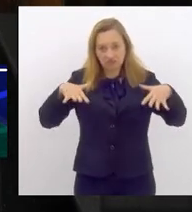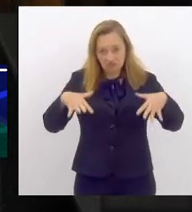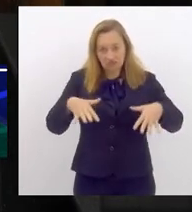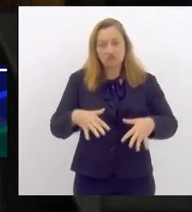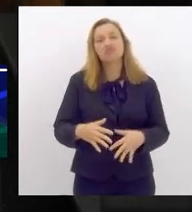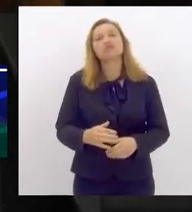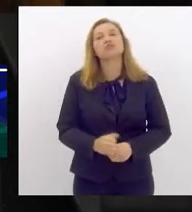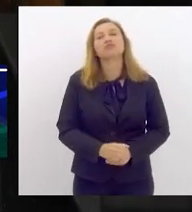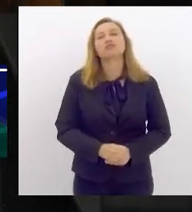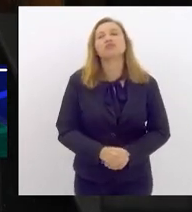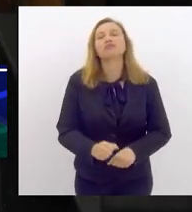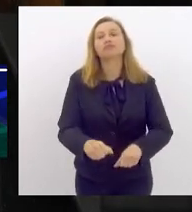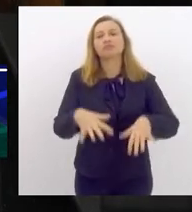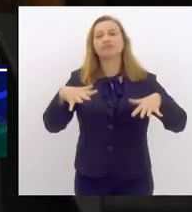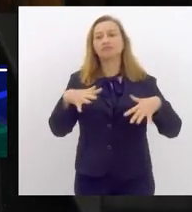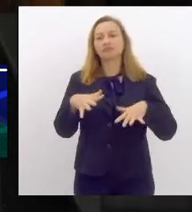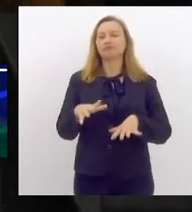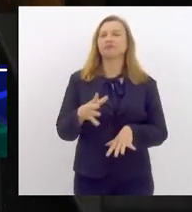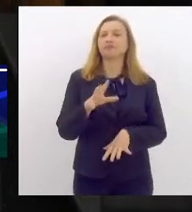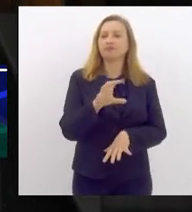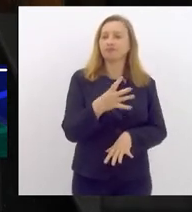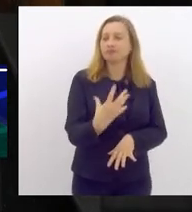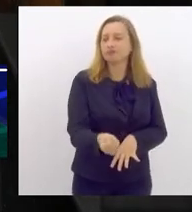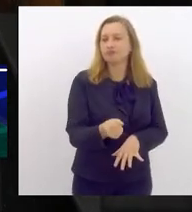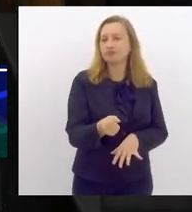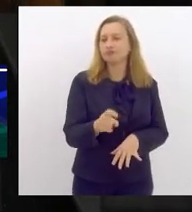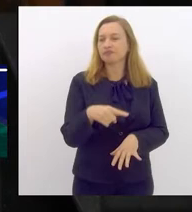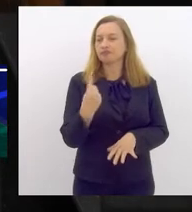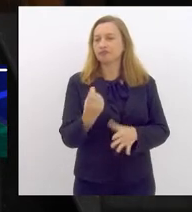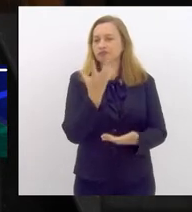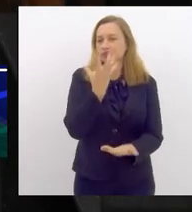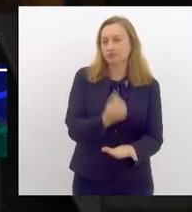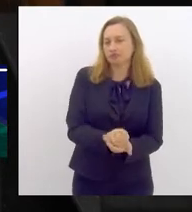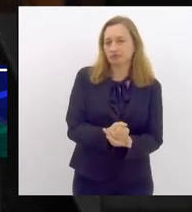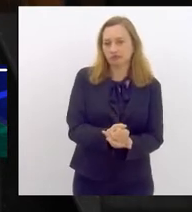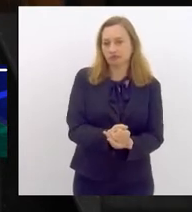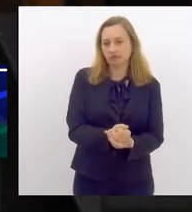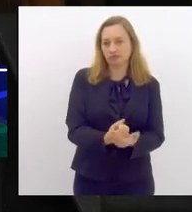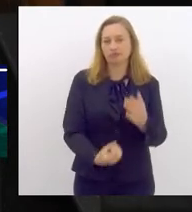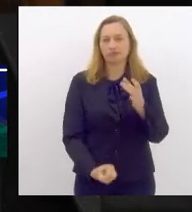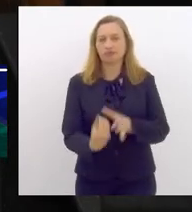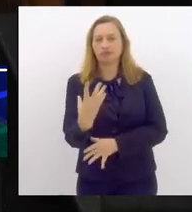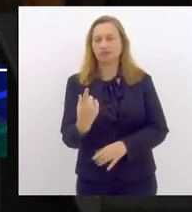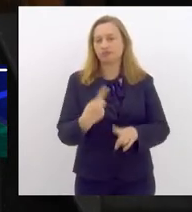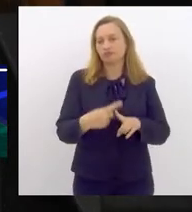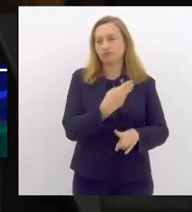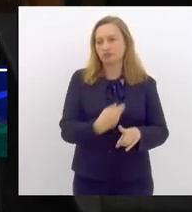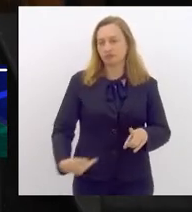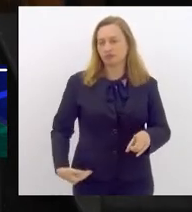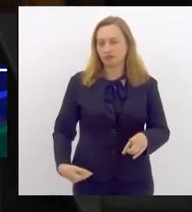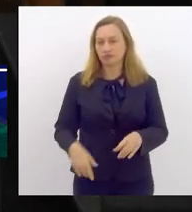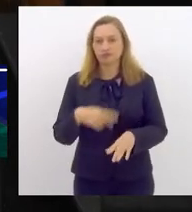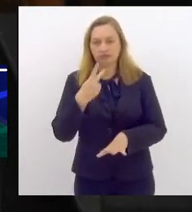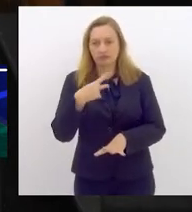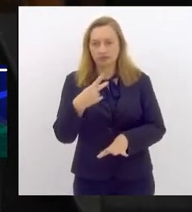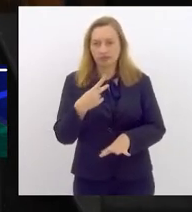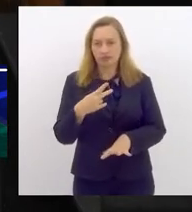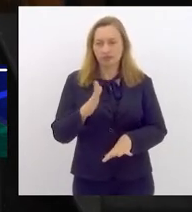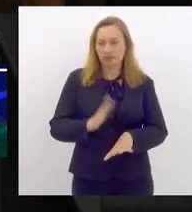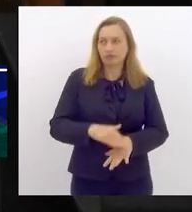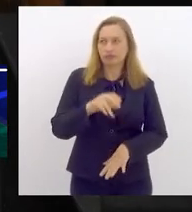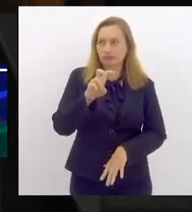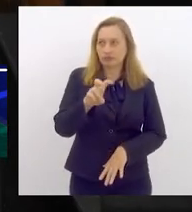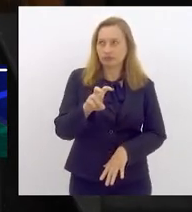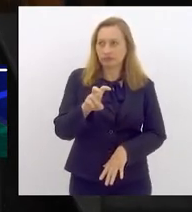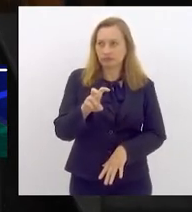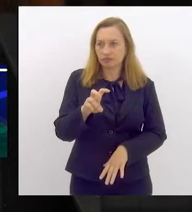para Mário determinou que a gente fizer assim um cadastro é porque o governo dizia que tinha que teriam mais de